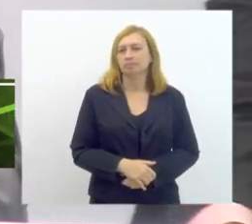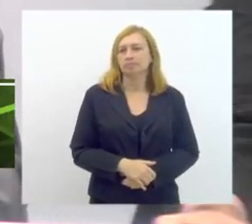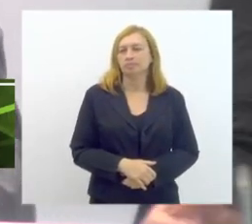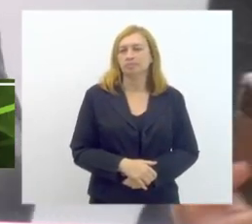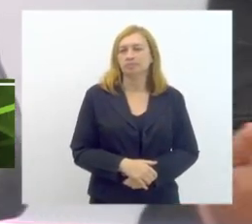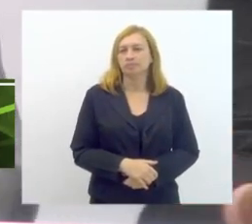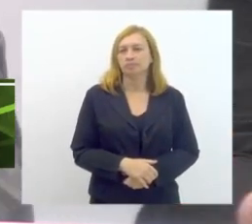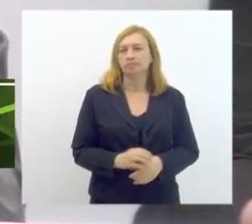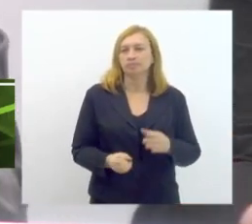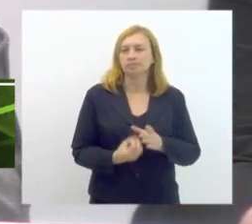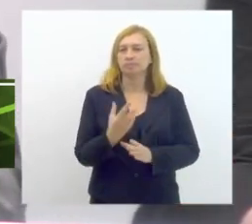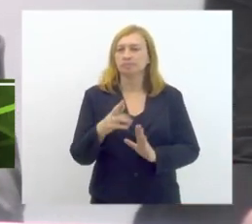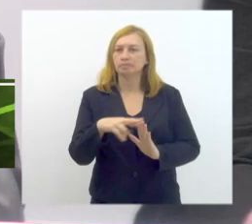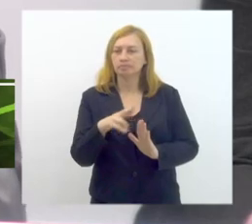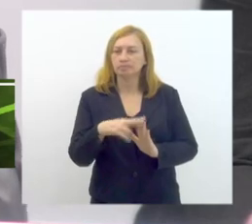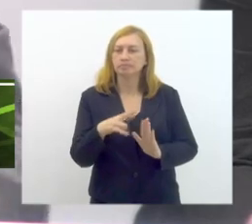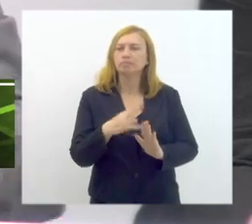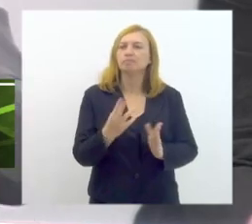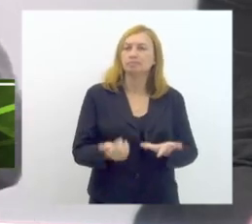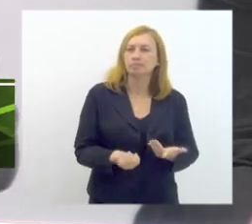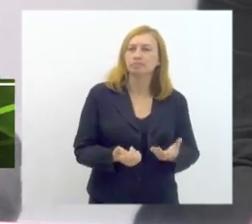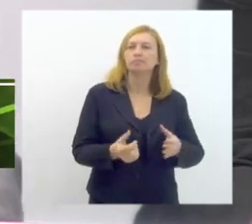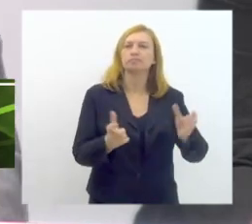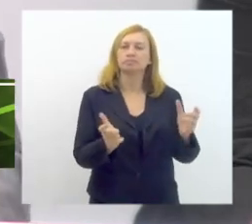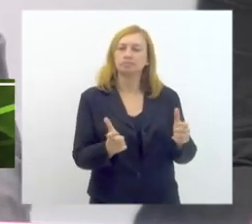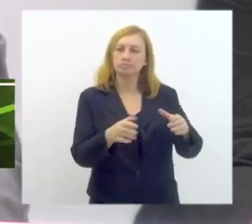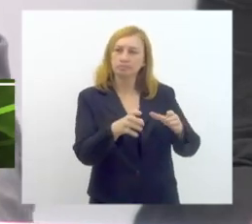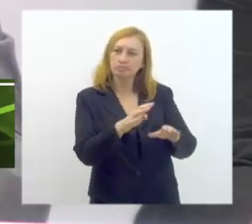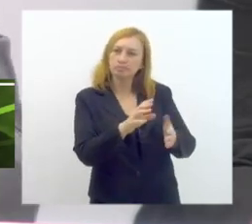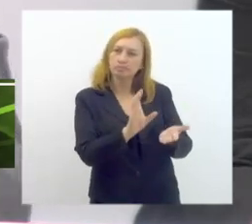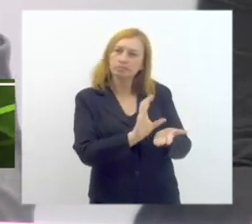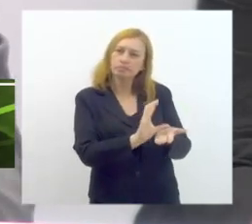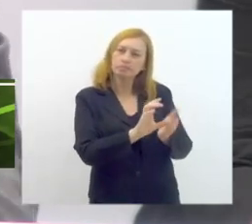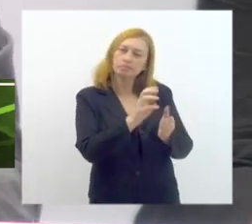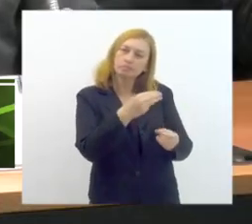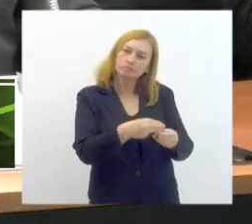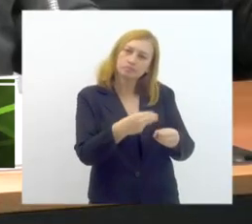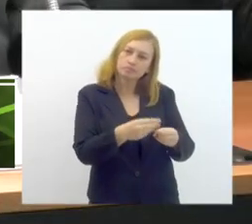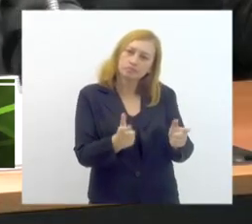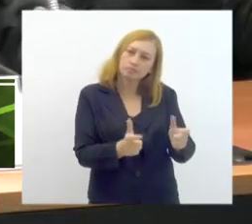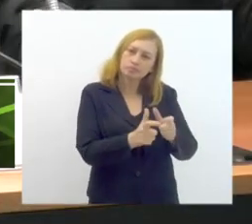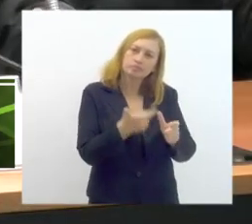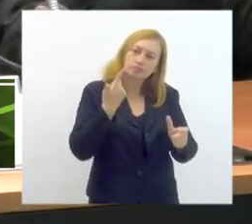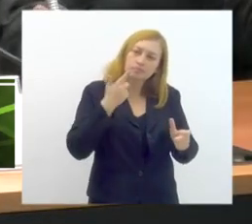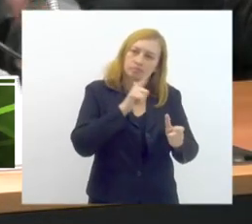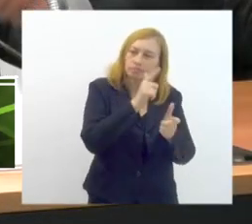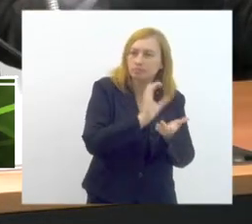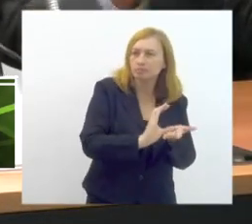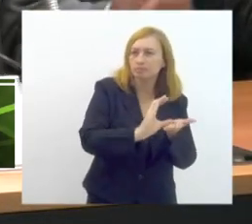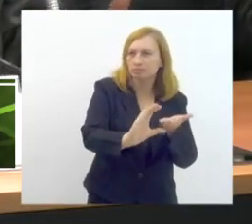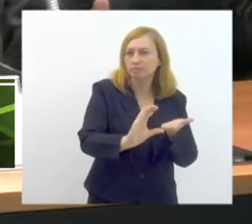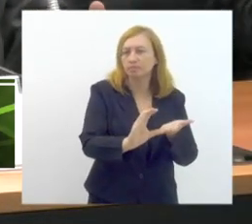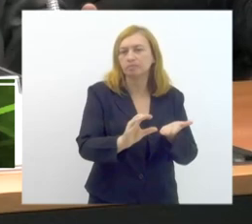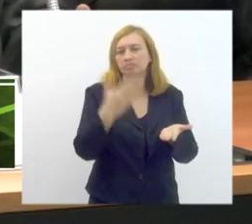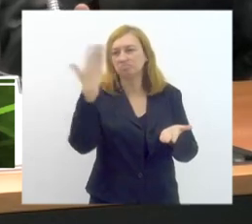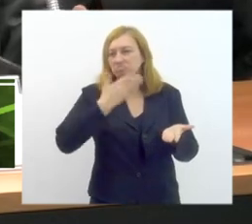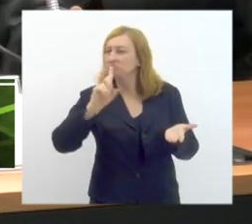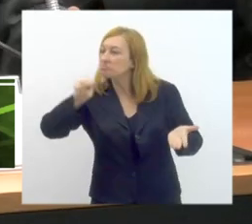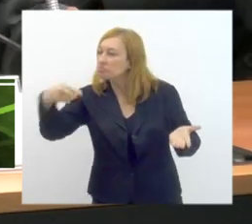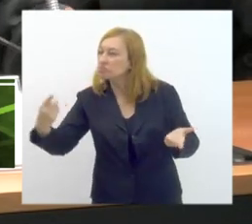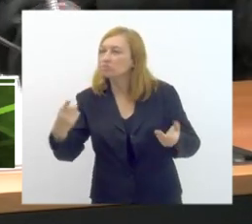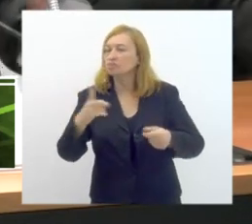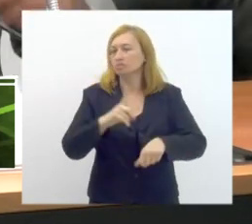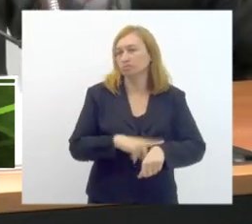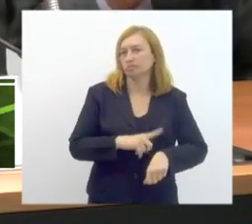uma forma que os pequenos municípios consigam a parcela efetiva nesses recursos. A gente não via isso em outras